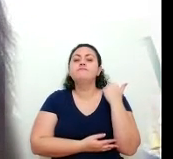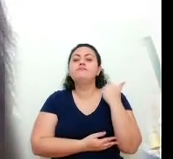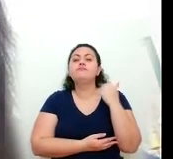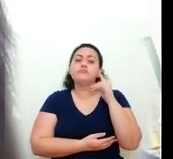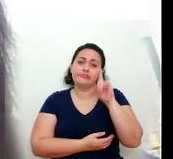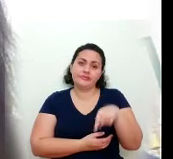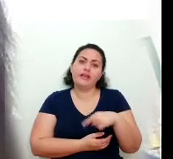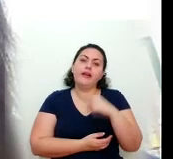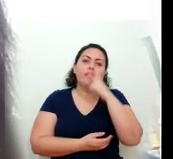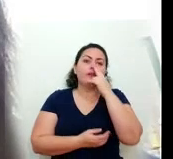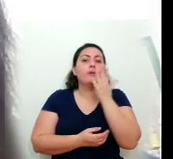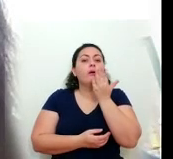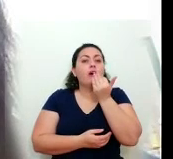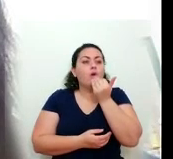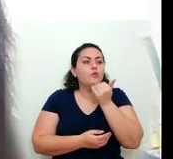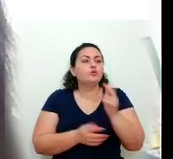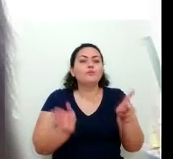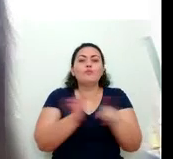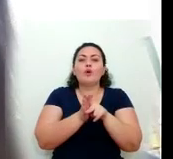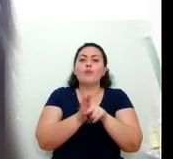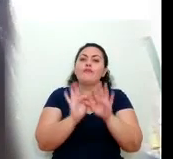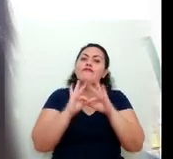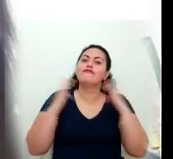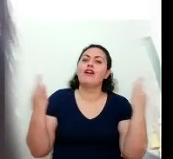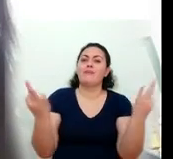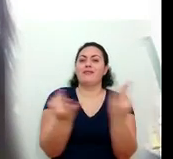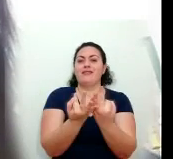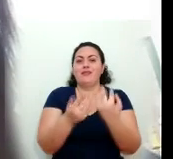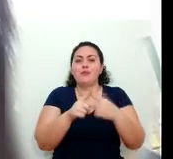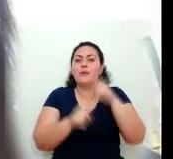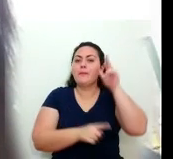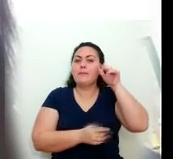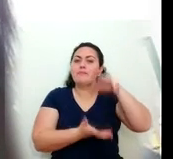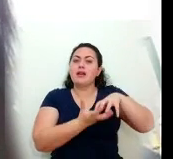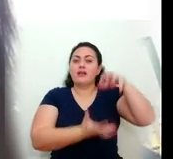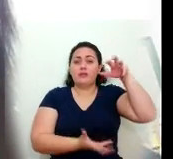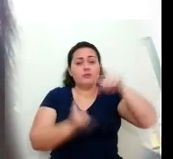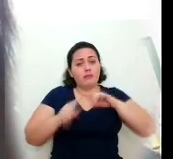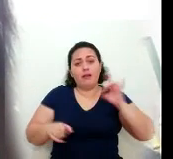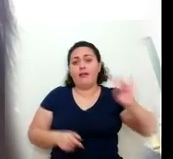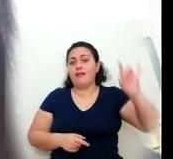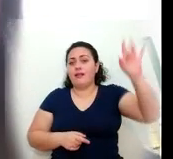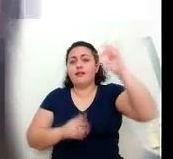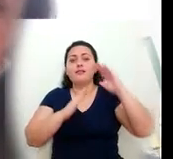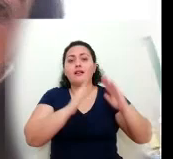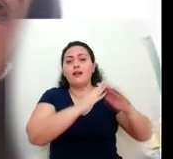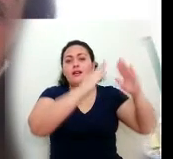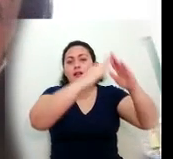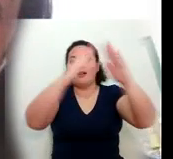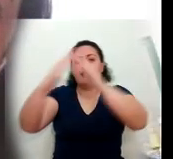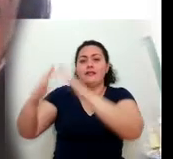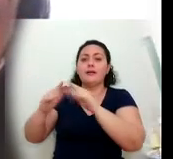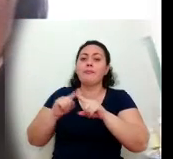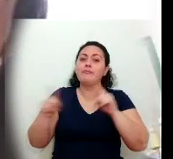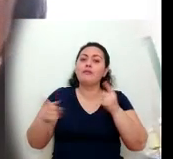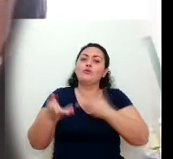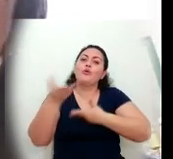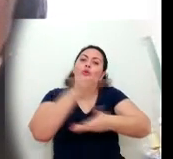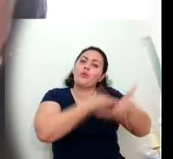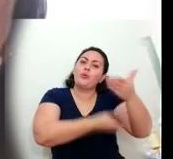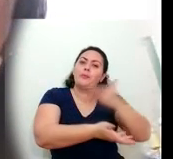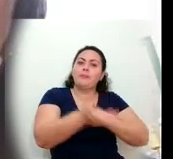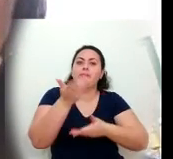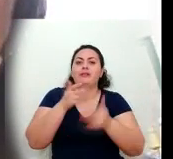é um almoço familiar, né? Então, é cada um na sua casa, mas assim, compartilhando aquele almoço